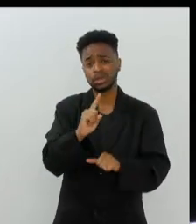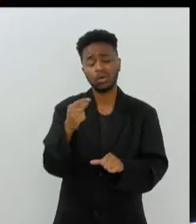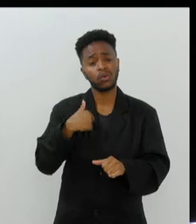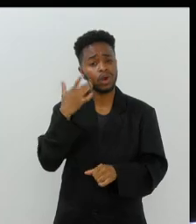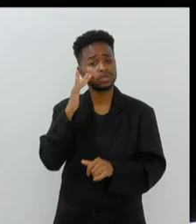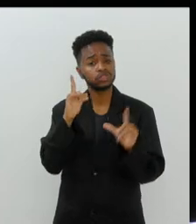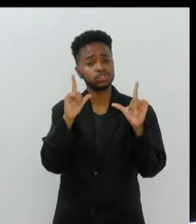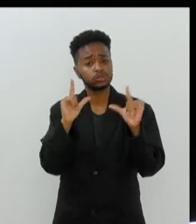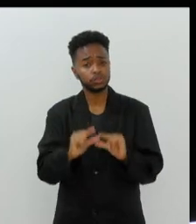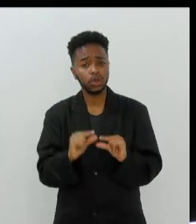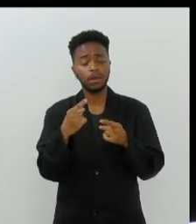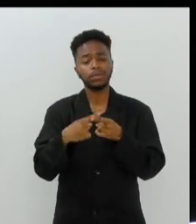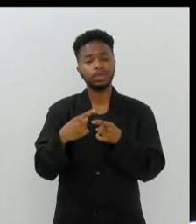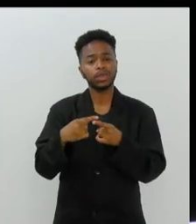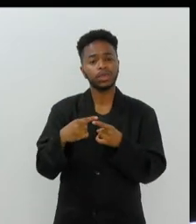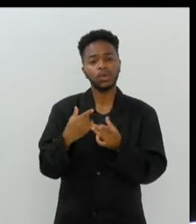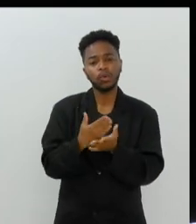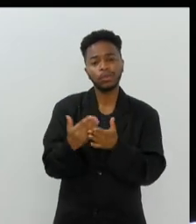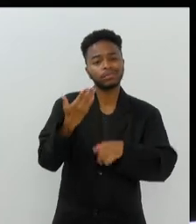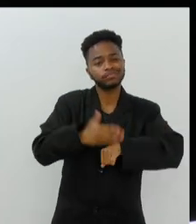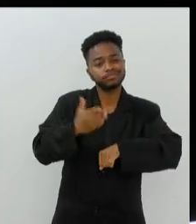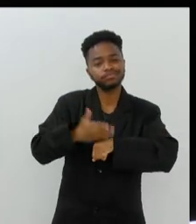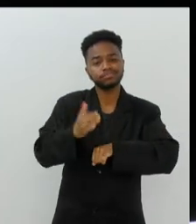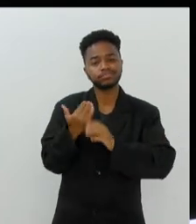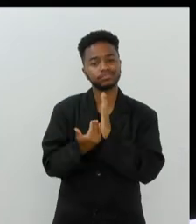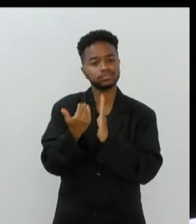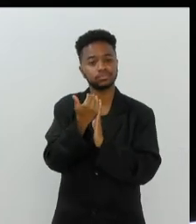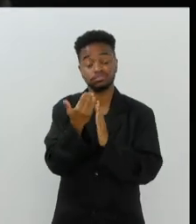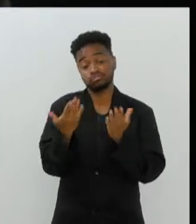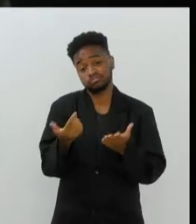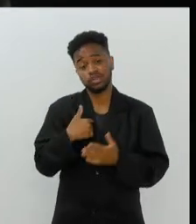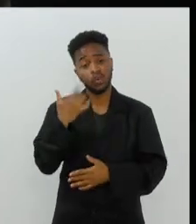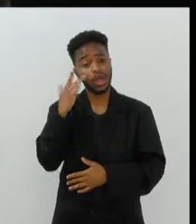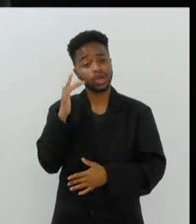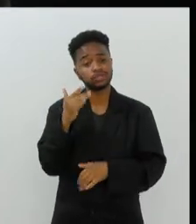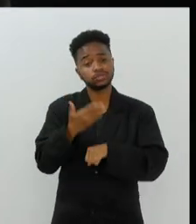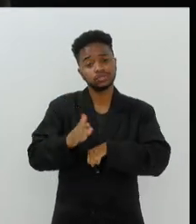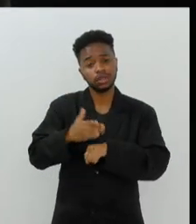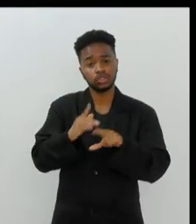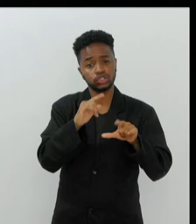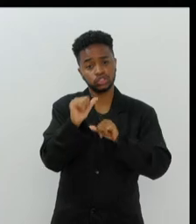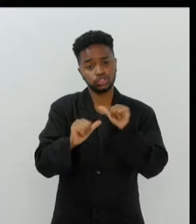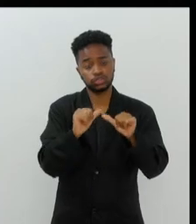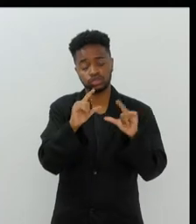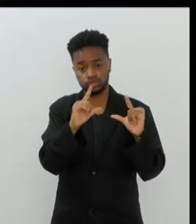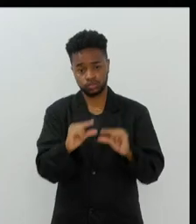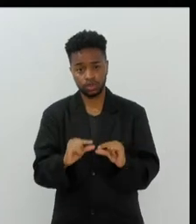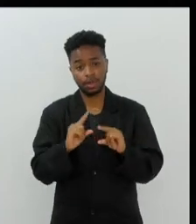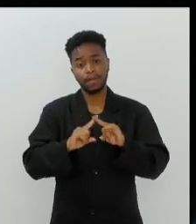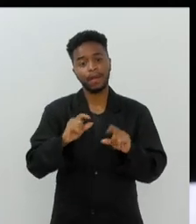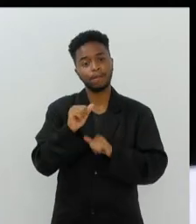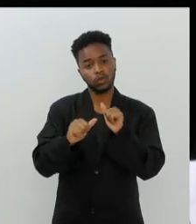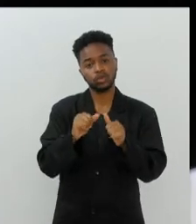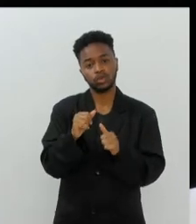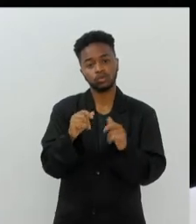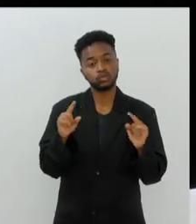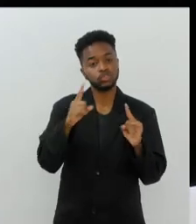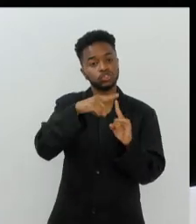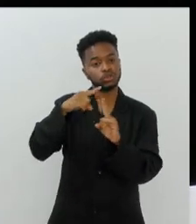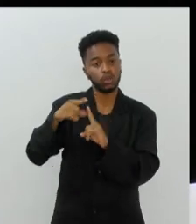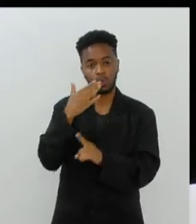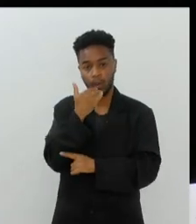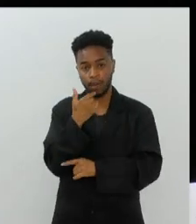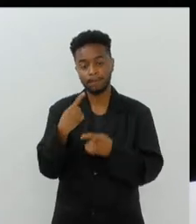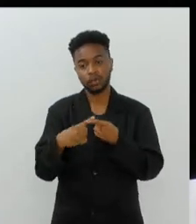não muda, eu acho até que diminui, porque você começa a ficar numa correria de ensaio, de tudo. Eu acho que o treino até diminui. Mas o que muda pra mim muito é a